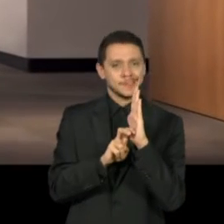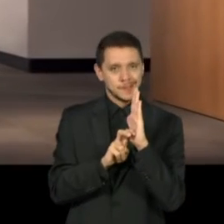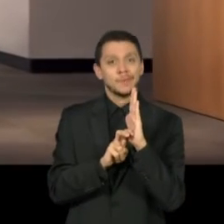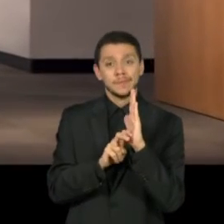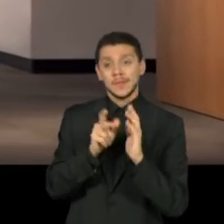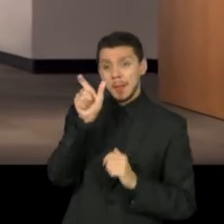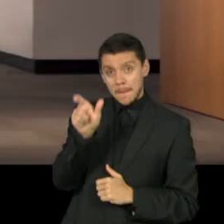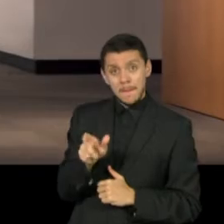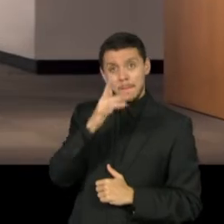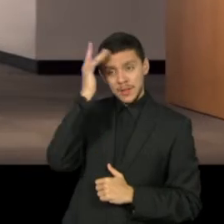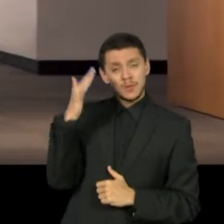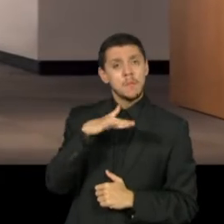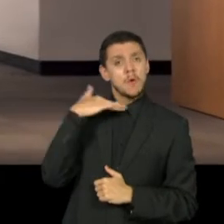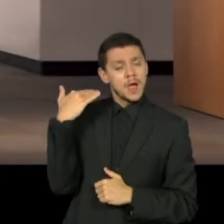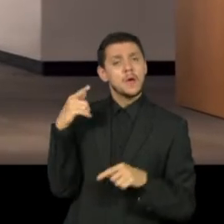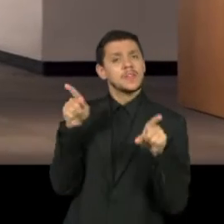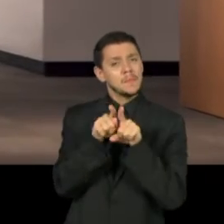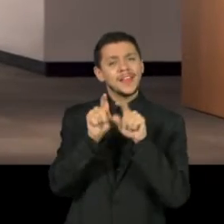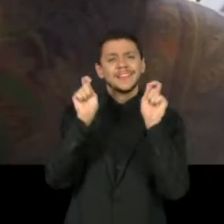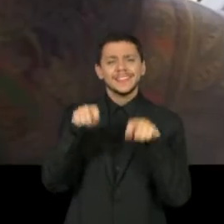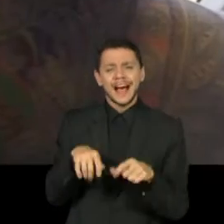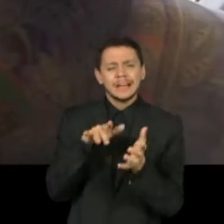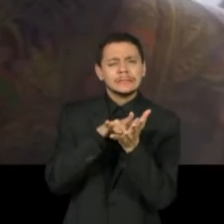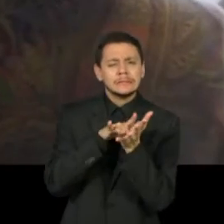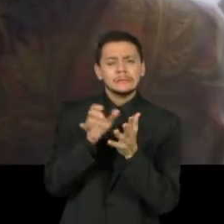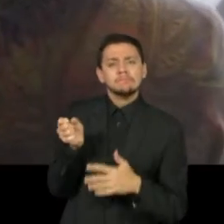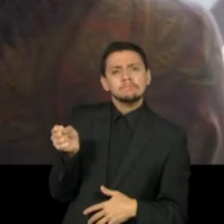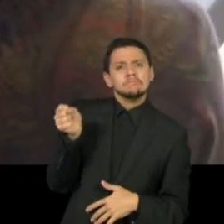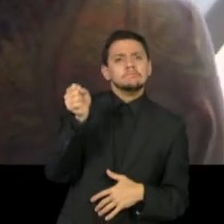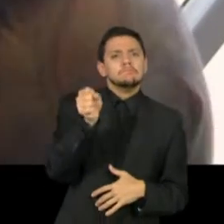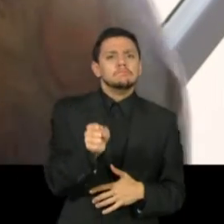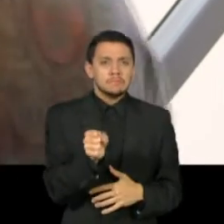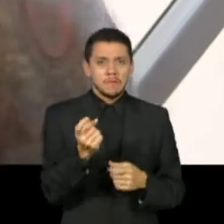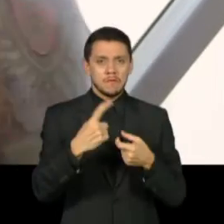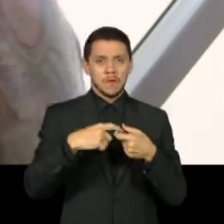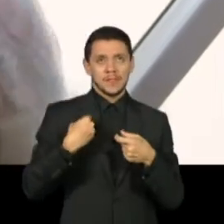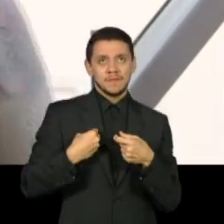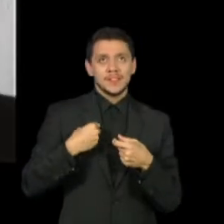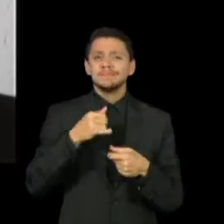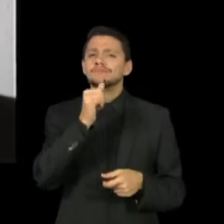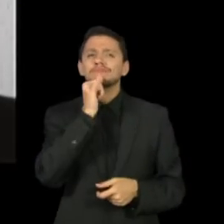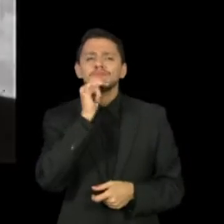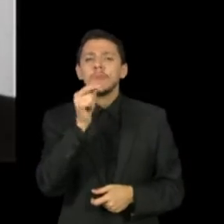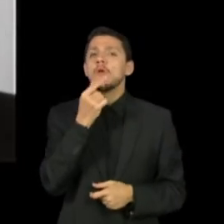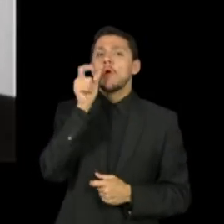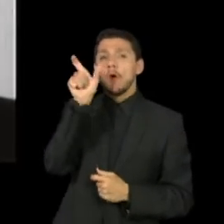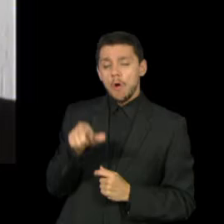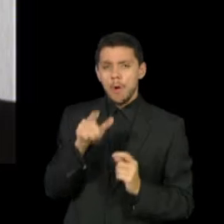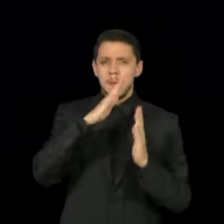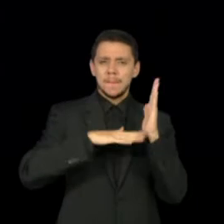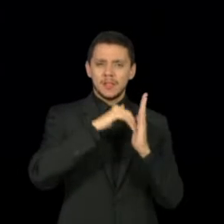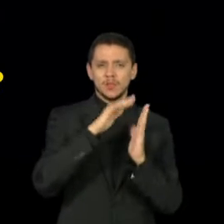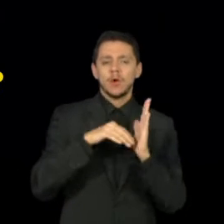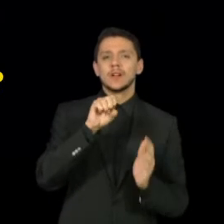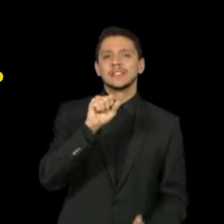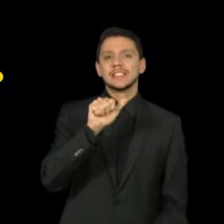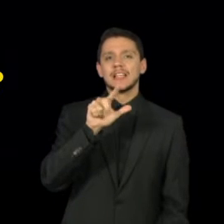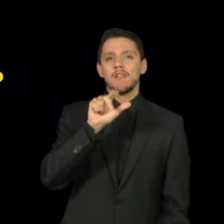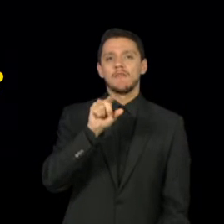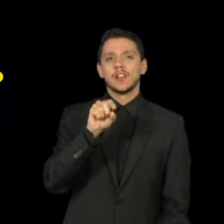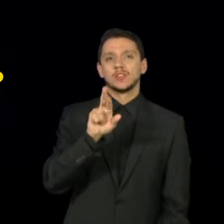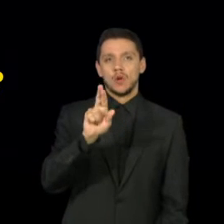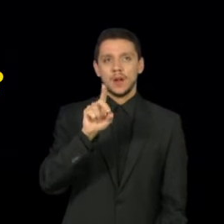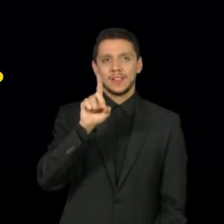pessoas mortas podem ser trazidas de volta à vida. Que tal uma conversa com o pintor Salvador Dalí?